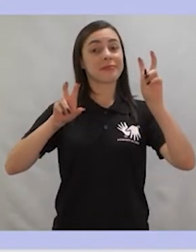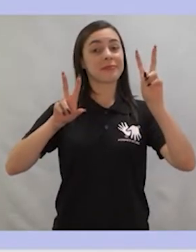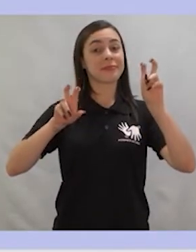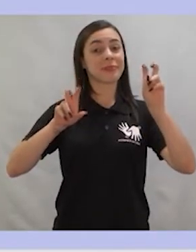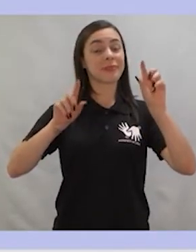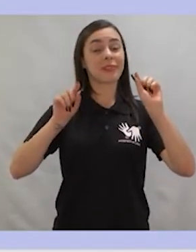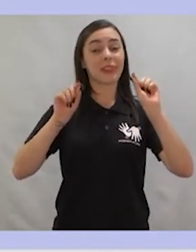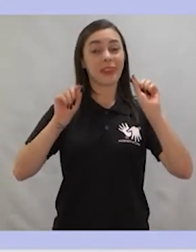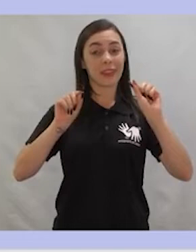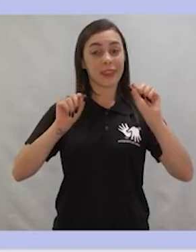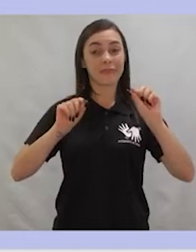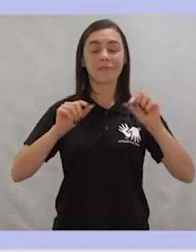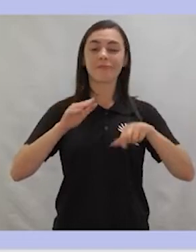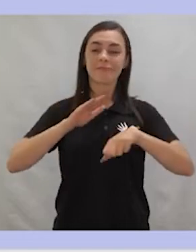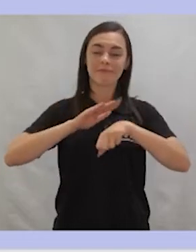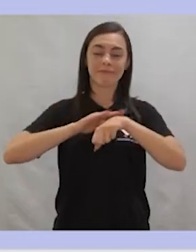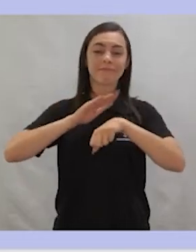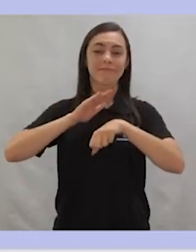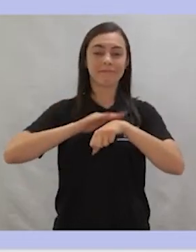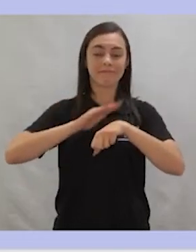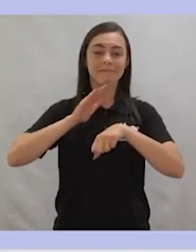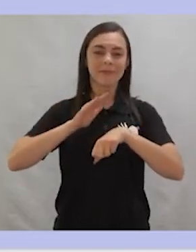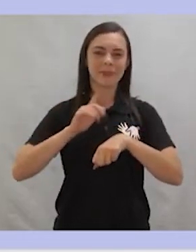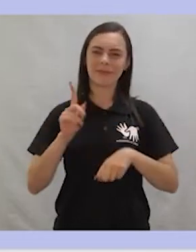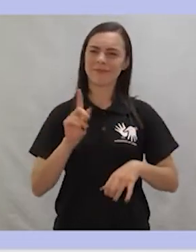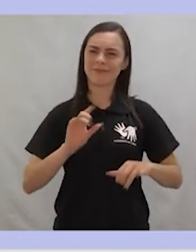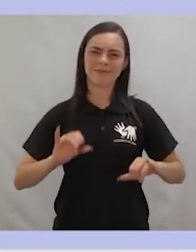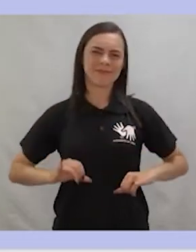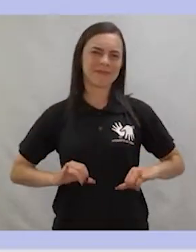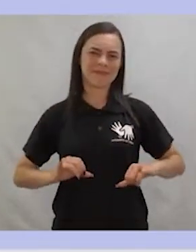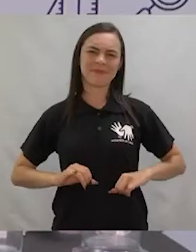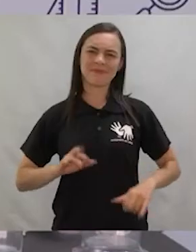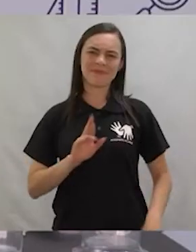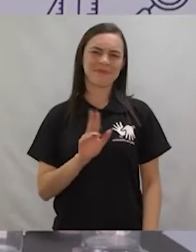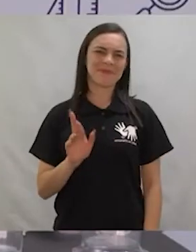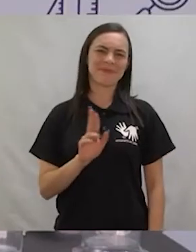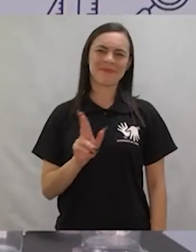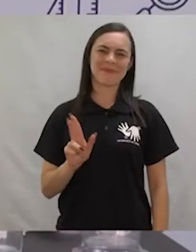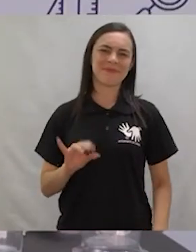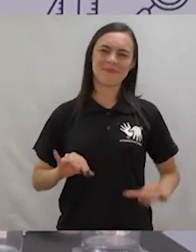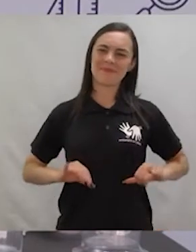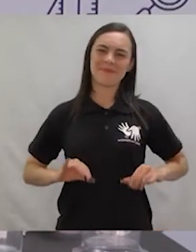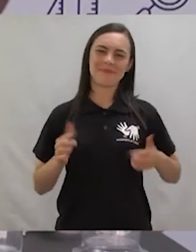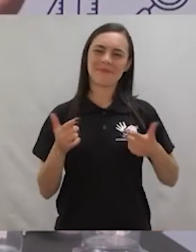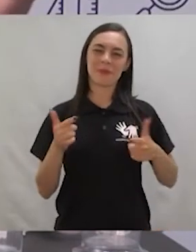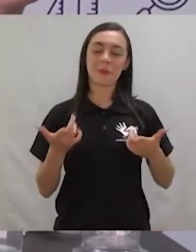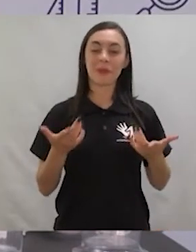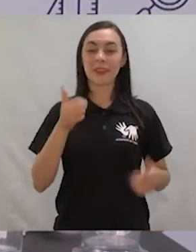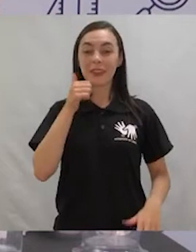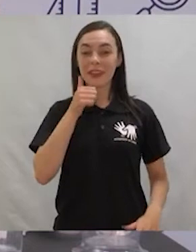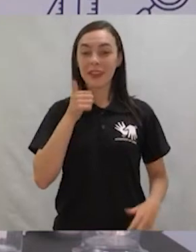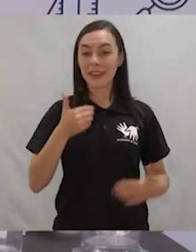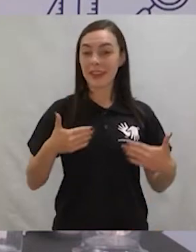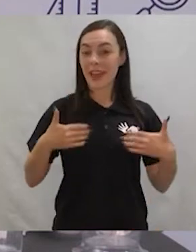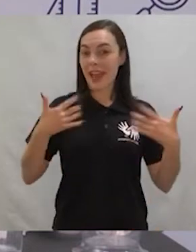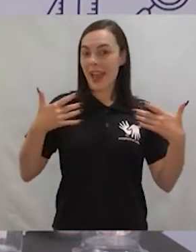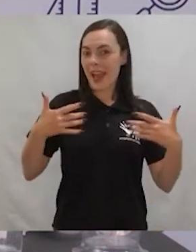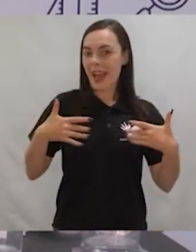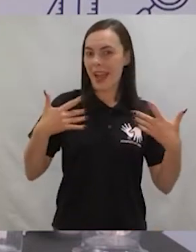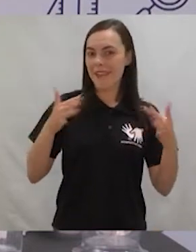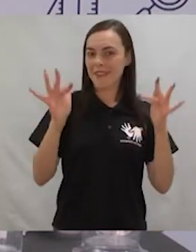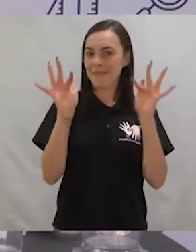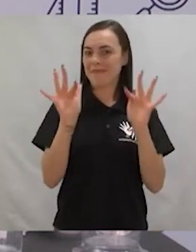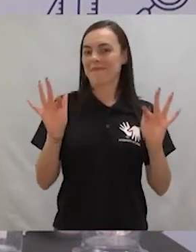ela deu é Momento e não Sofrimento, né? Que ela não estava sofrendo, ela estava alegre. Ela